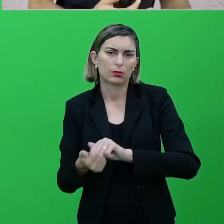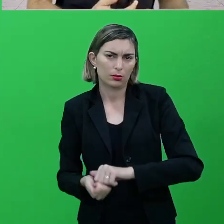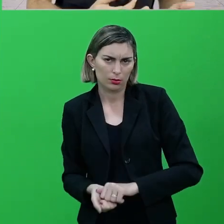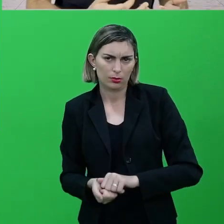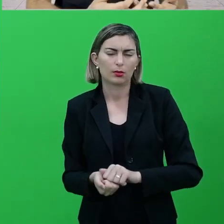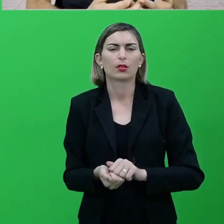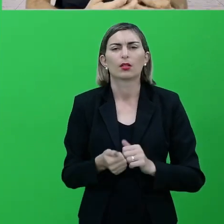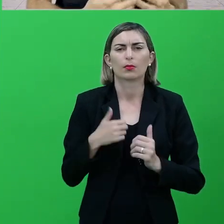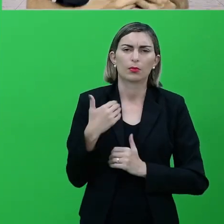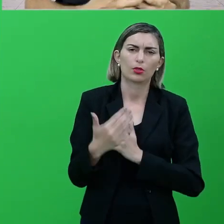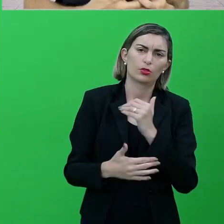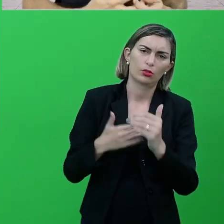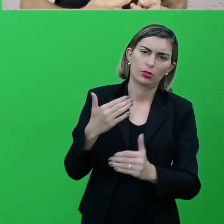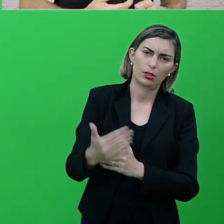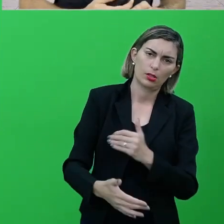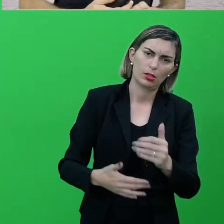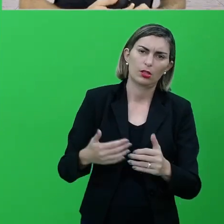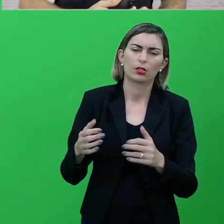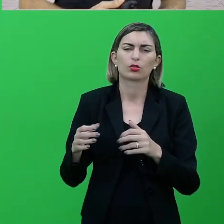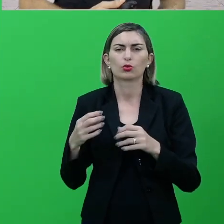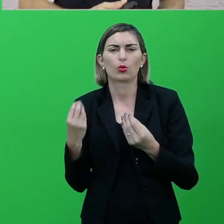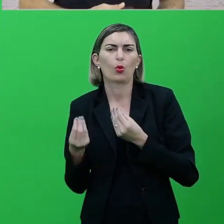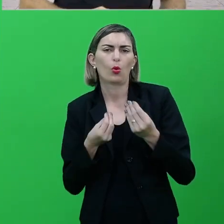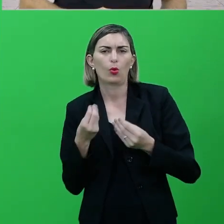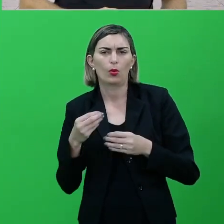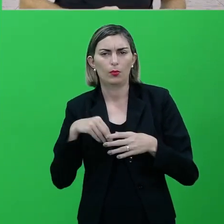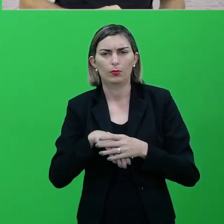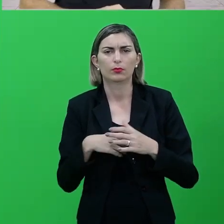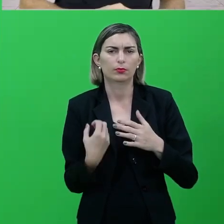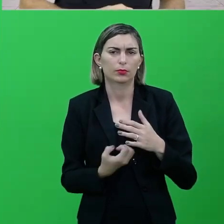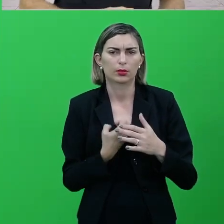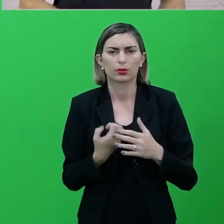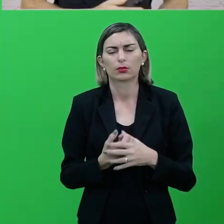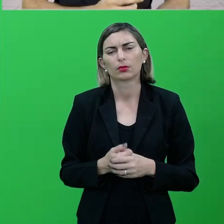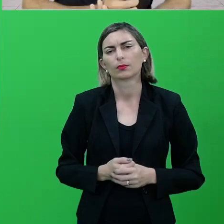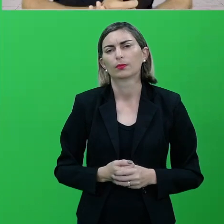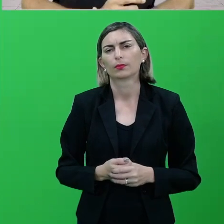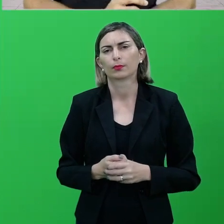aos processos, né, e à maneira de funcionar daquela empresa.